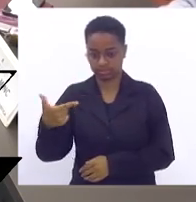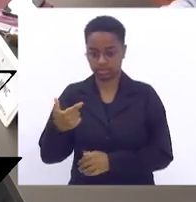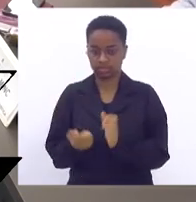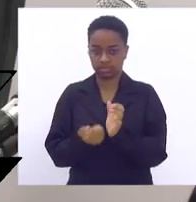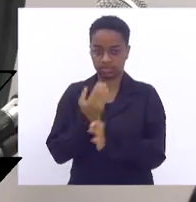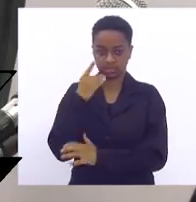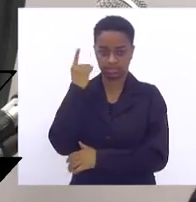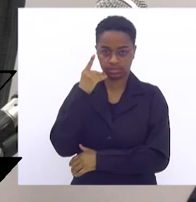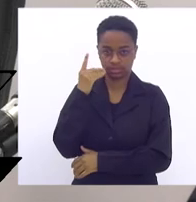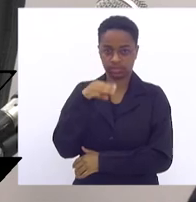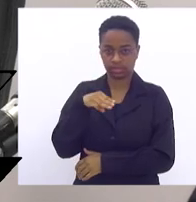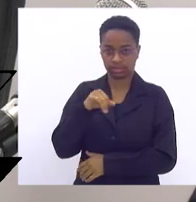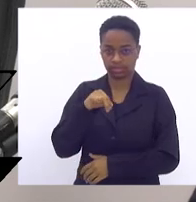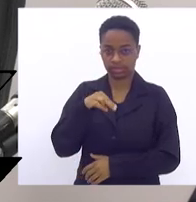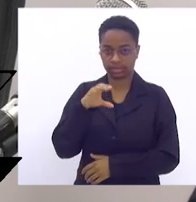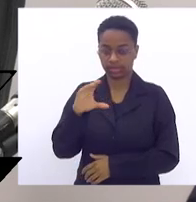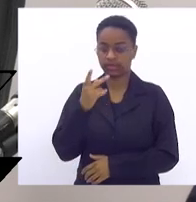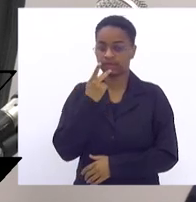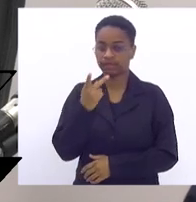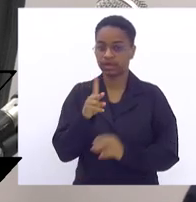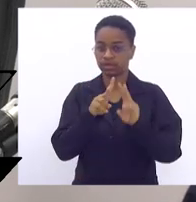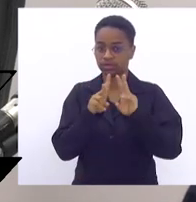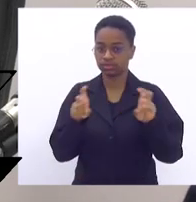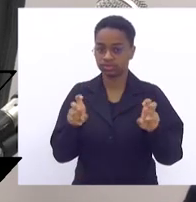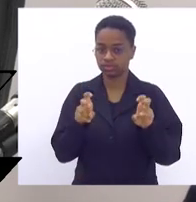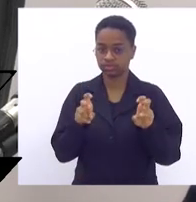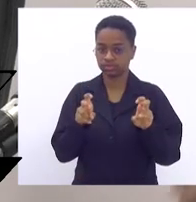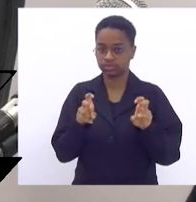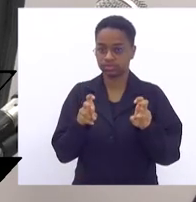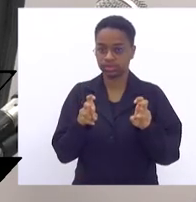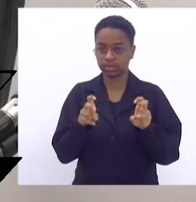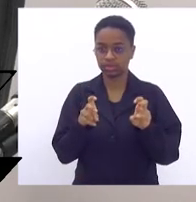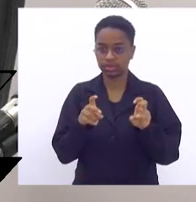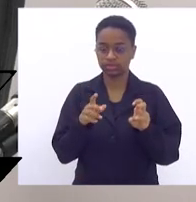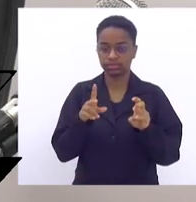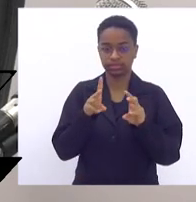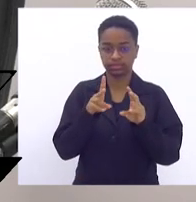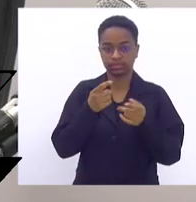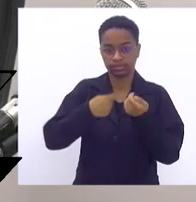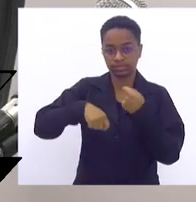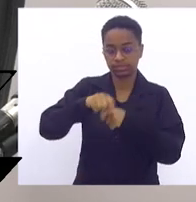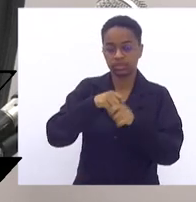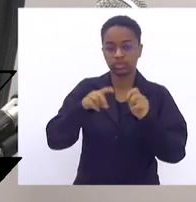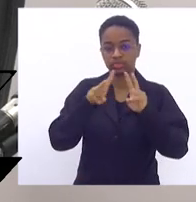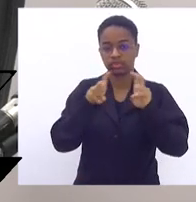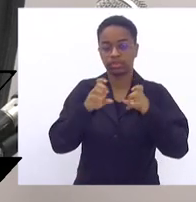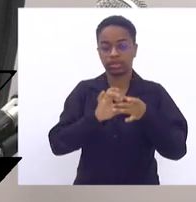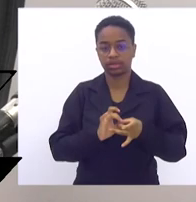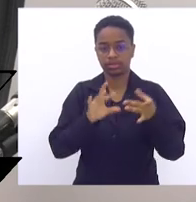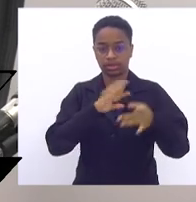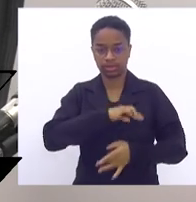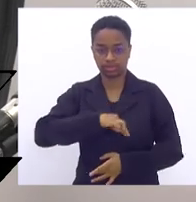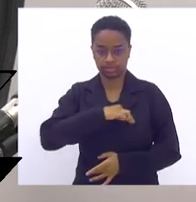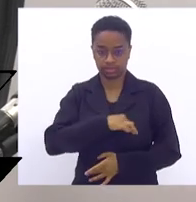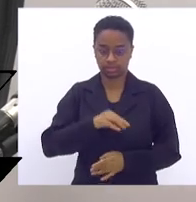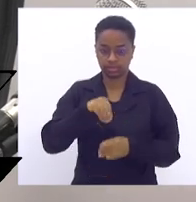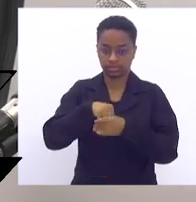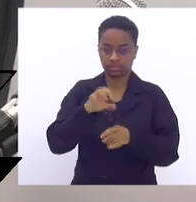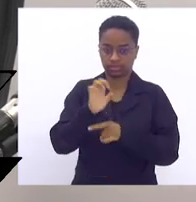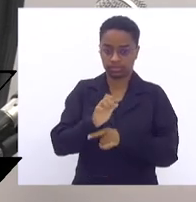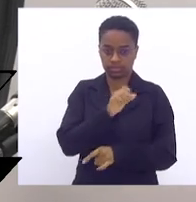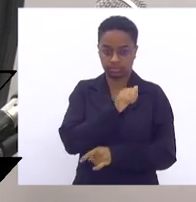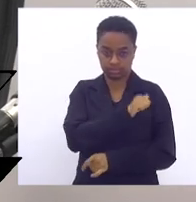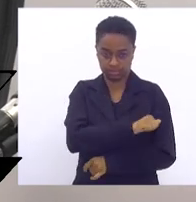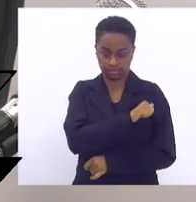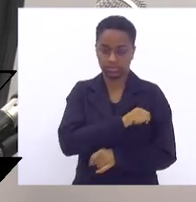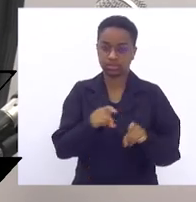Mink, que dispõe sobre a instituição de infrações administrativas por condutas contrárias à liberdade religiosa no âmbito estadual e suas respectivas